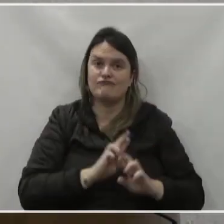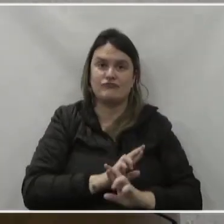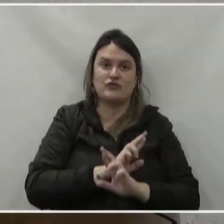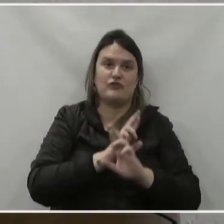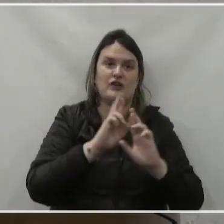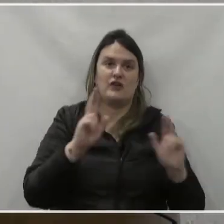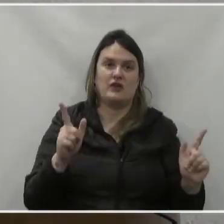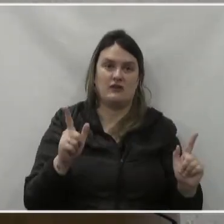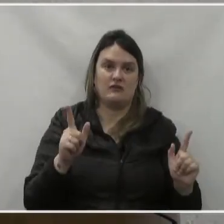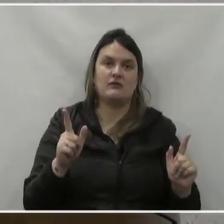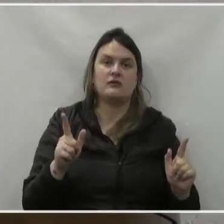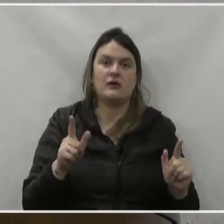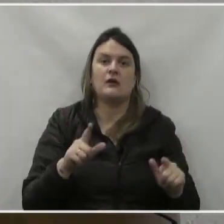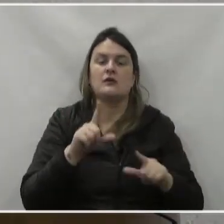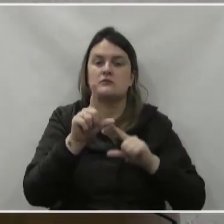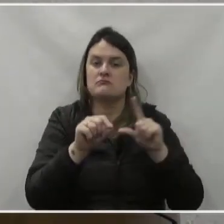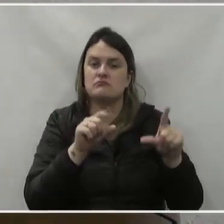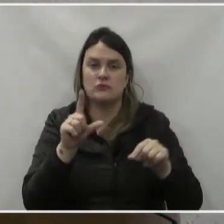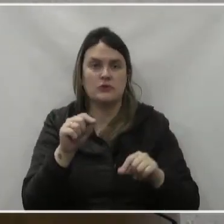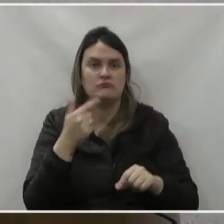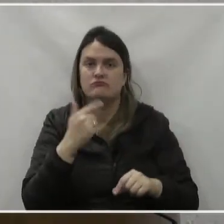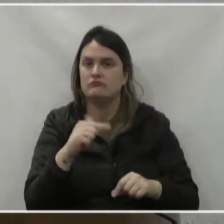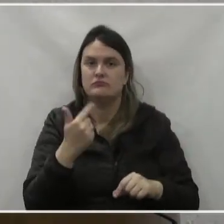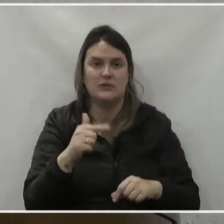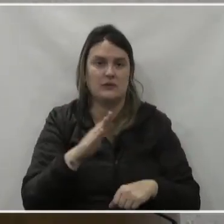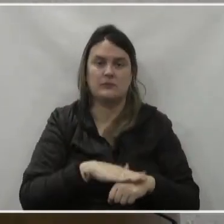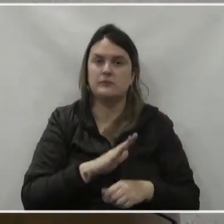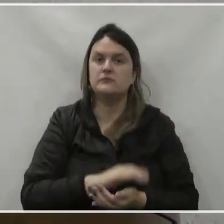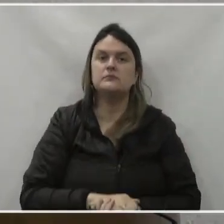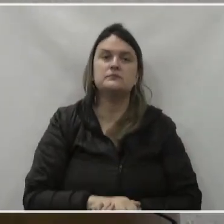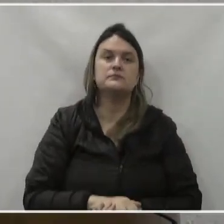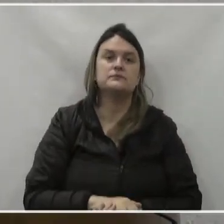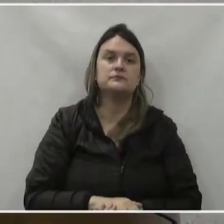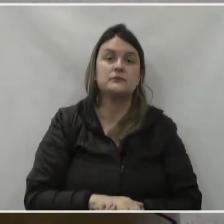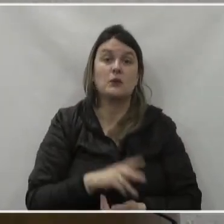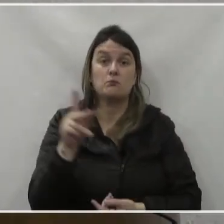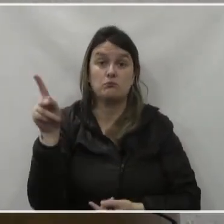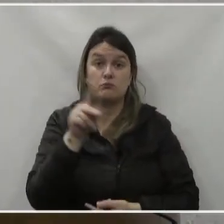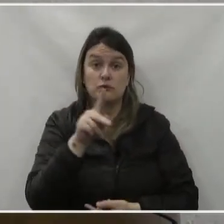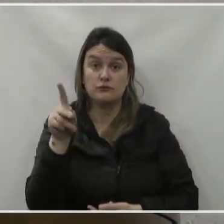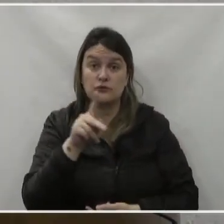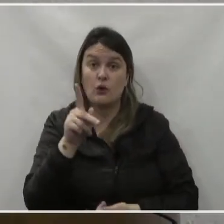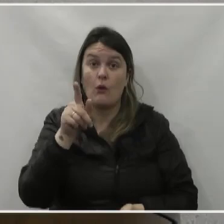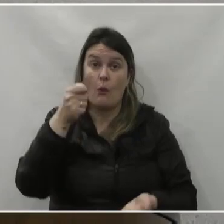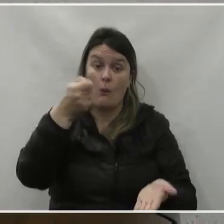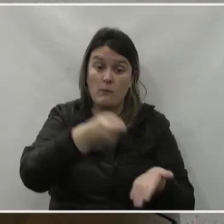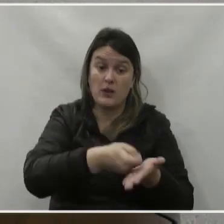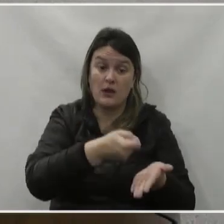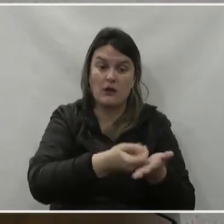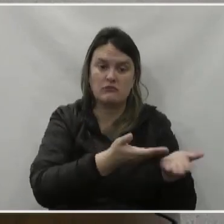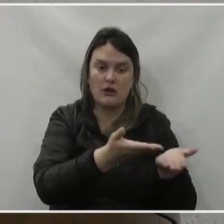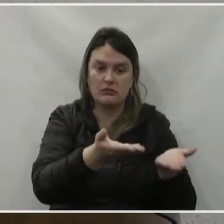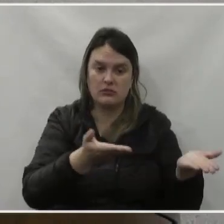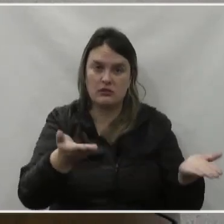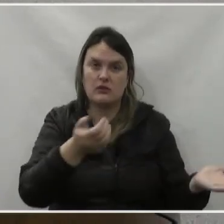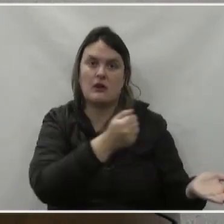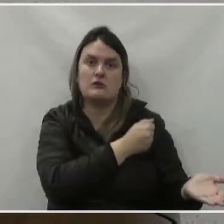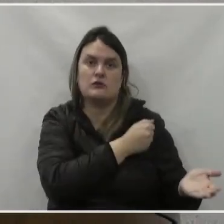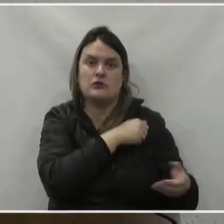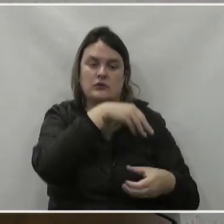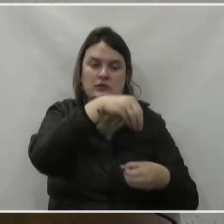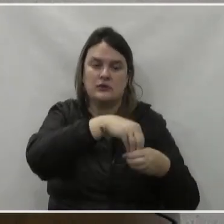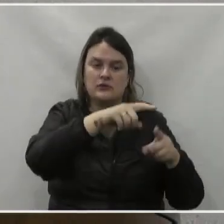essa possibilidade de escolha praticamente não existe. Os professores são obrigados a atender esses alunos nas